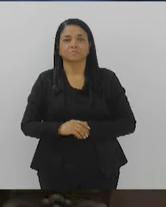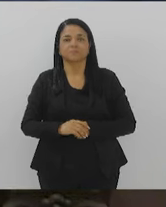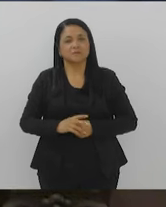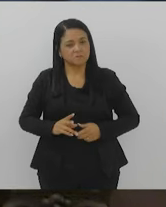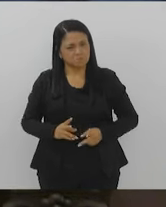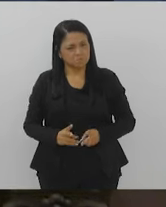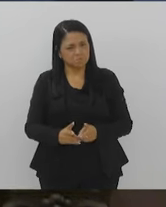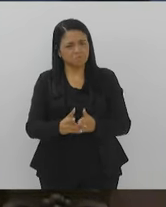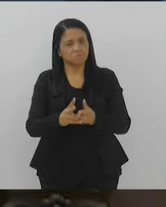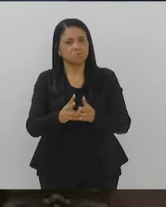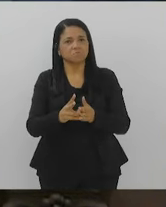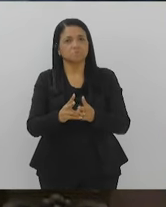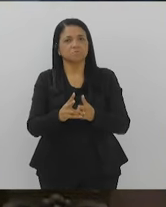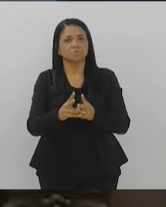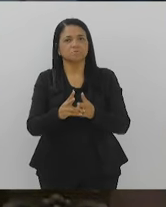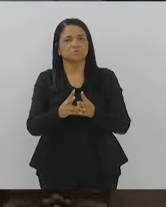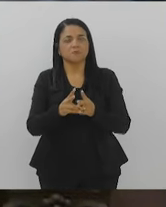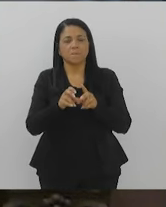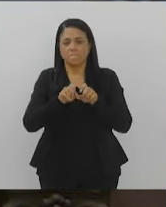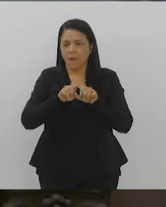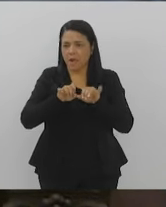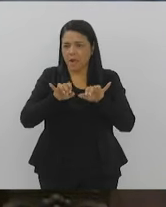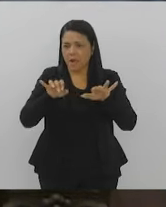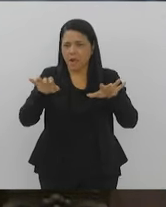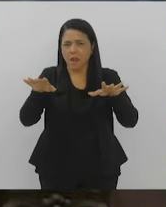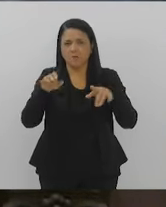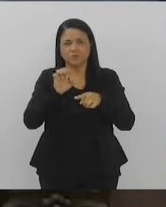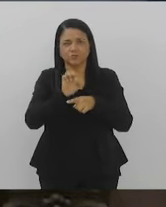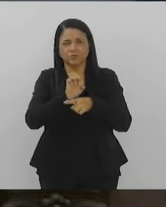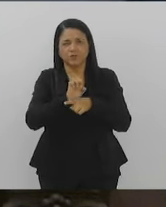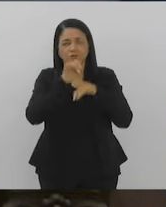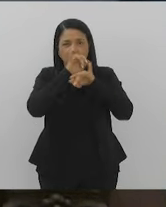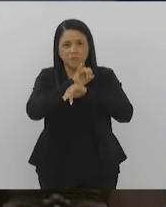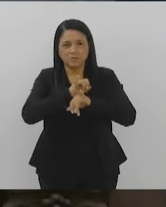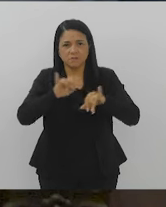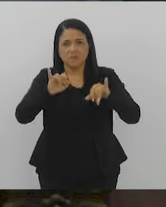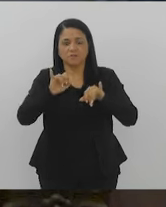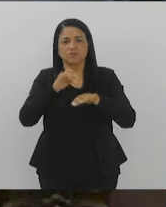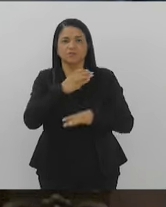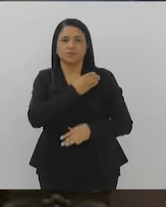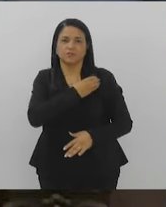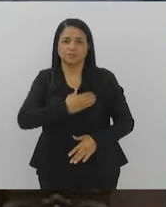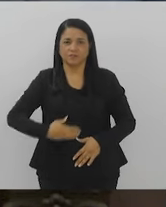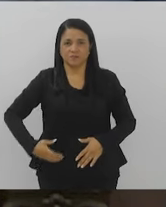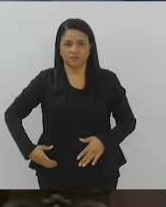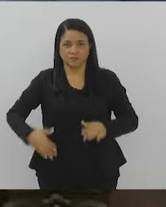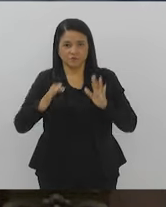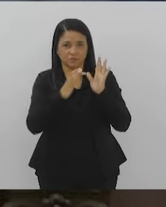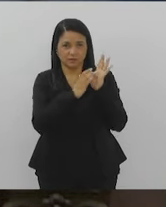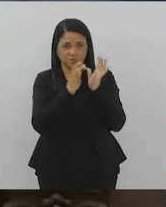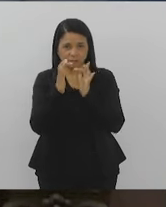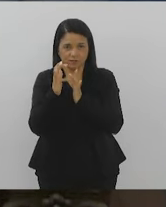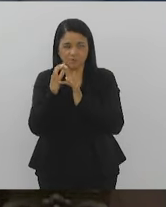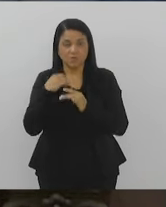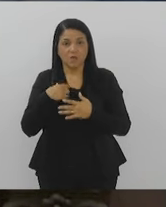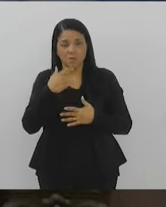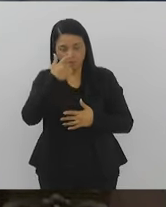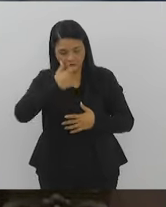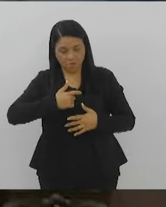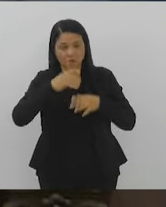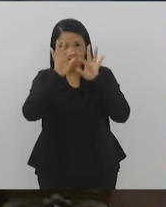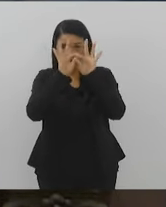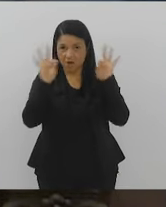permeado o Estado, levando a mensagem da cruz, a mensagem de Cristo. Tem uma frase minha que eu costumo dizer